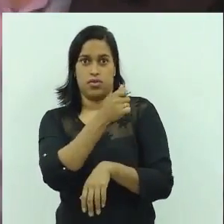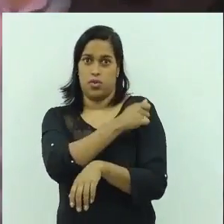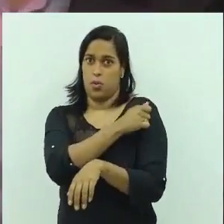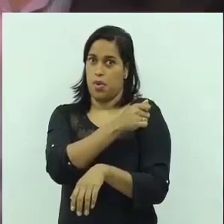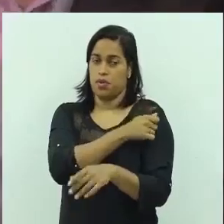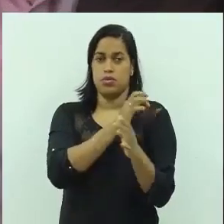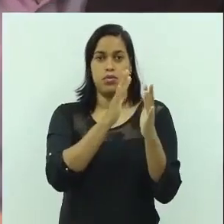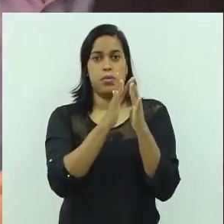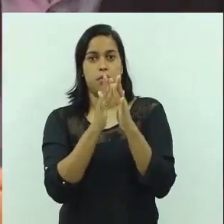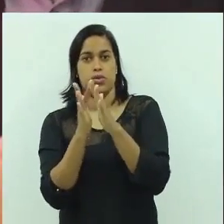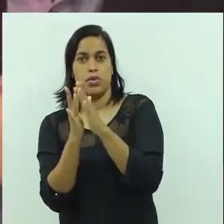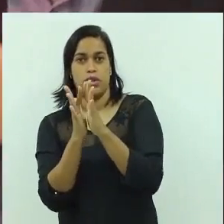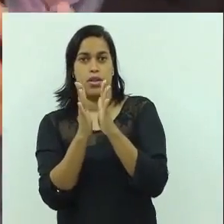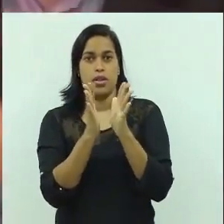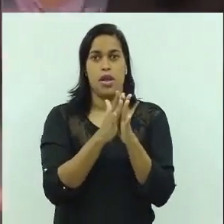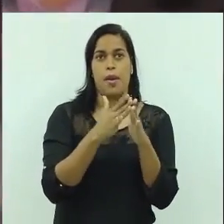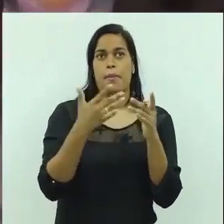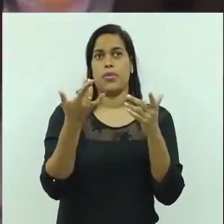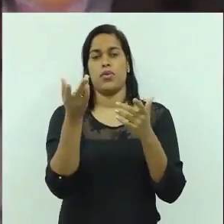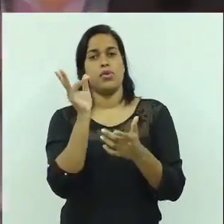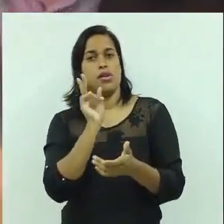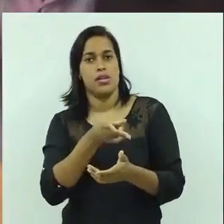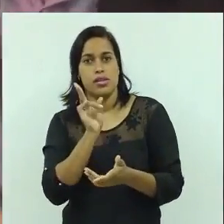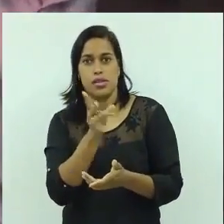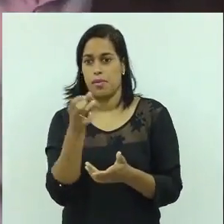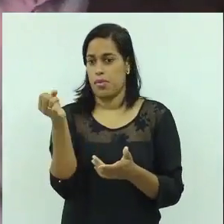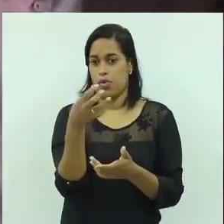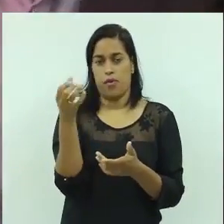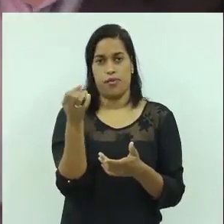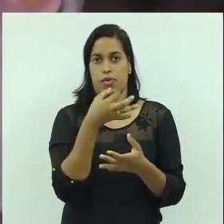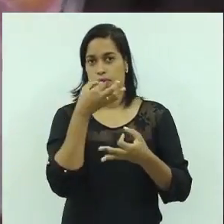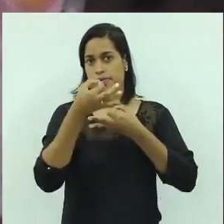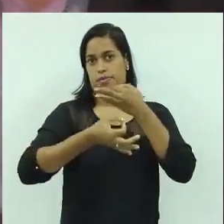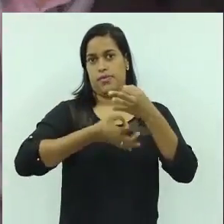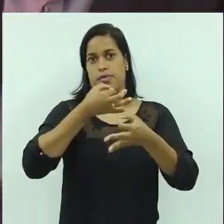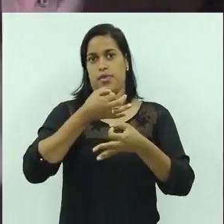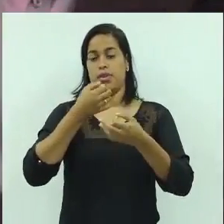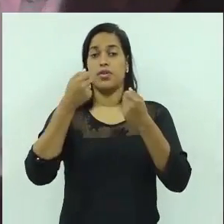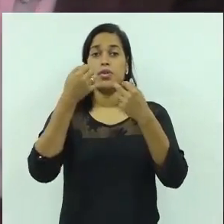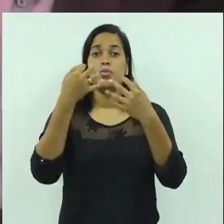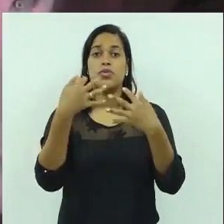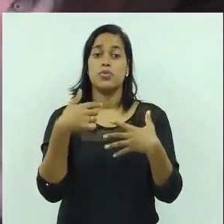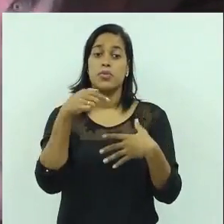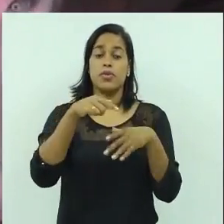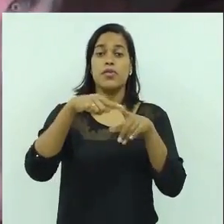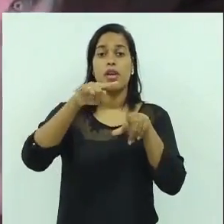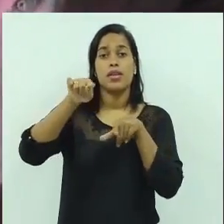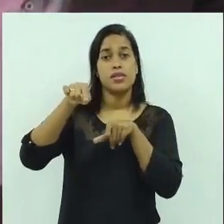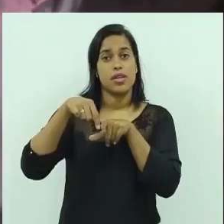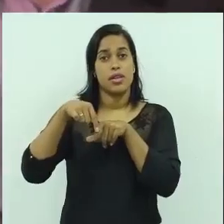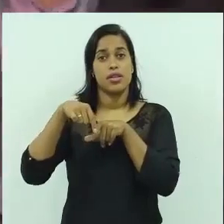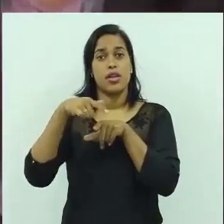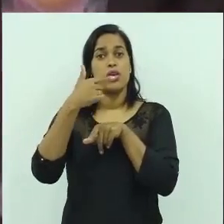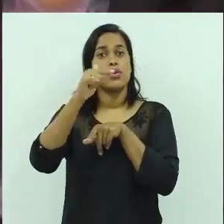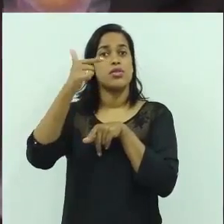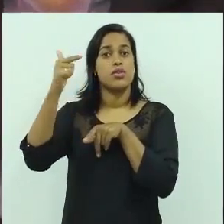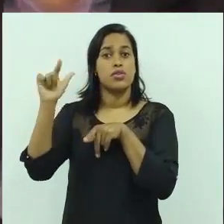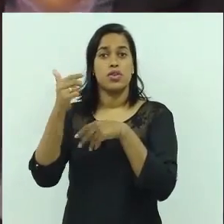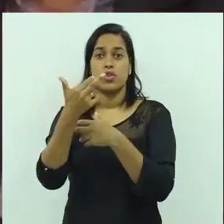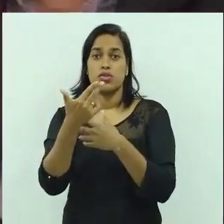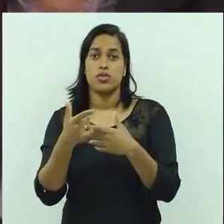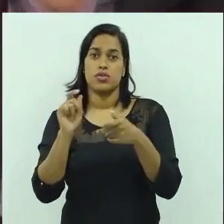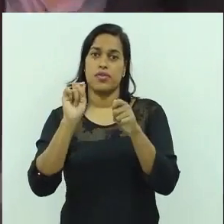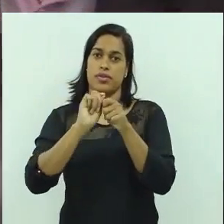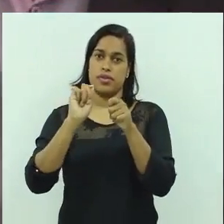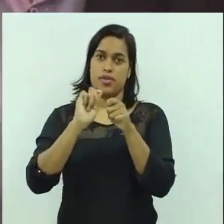muito dinâmico, eu sou um aluno muito empreendedor. Ok, então me fale, fora a sala de aula, quais são as coisas que